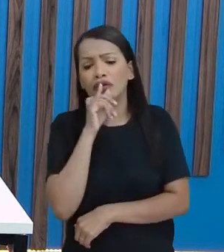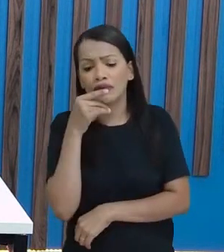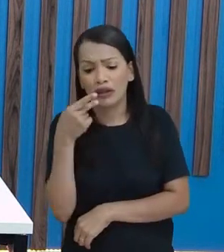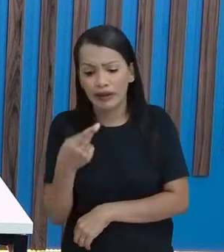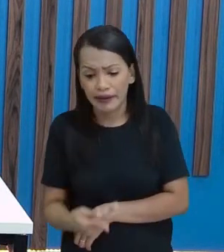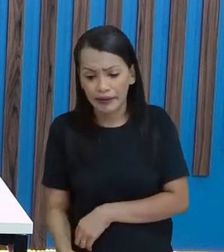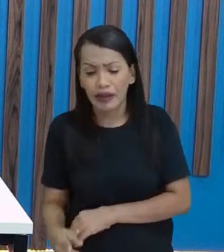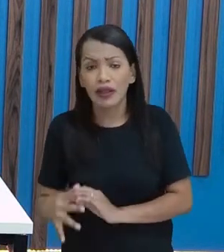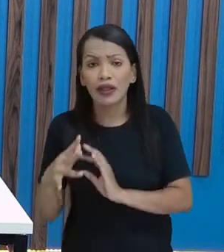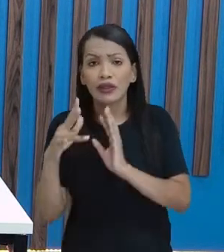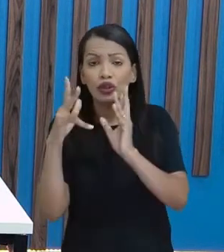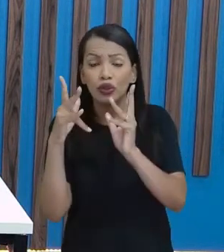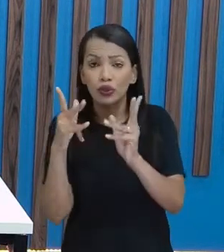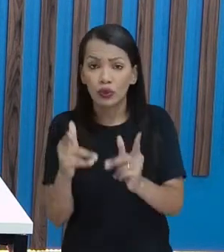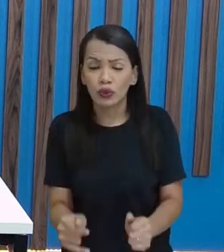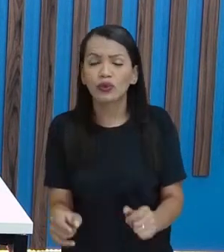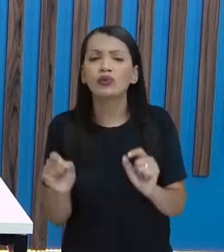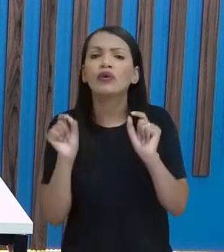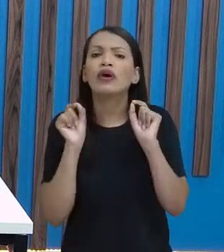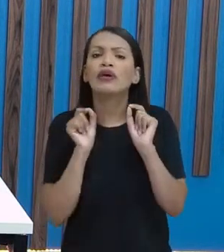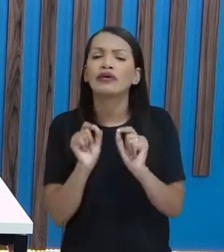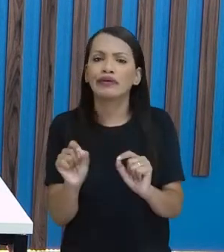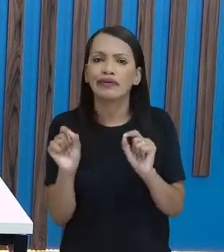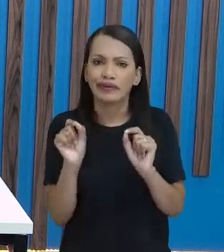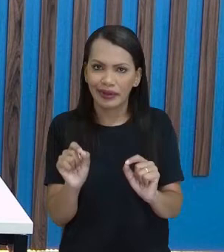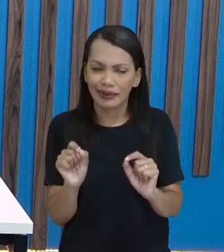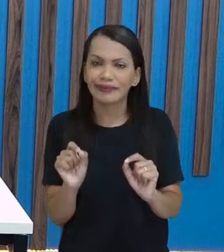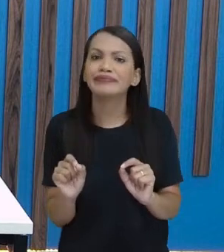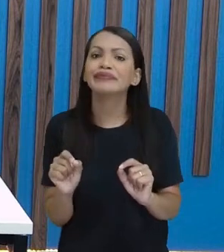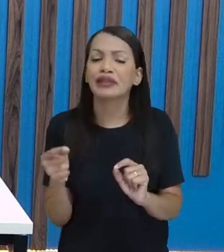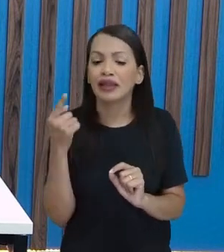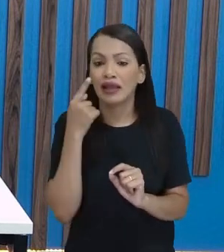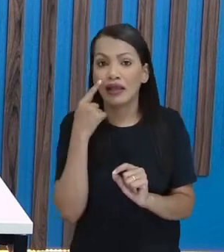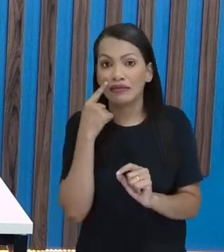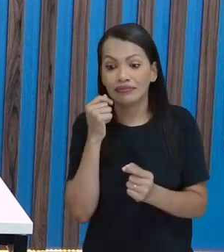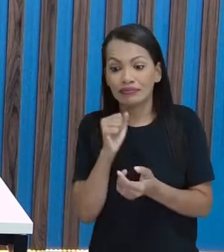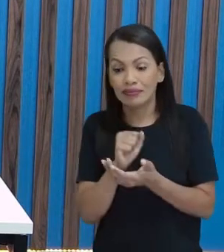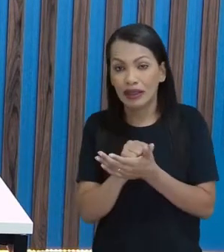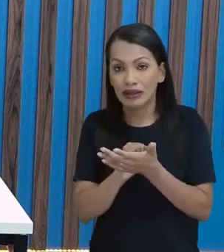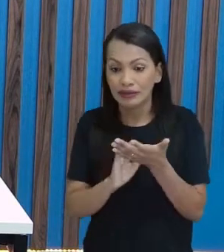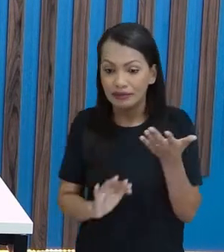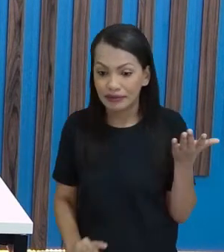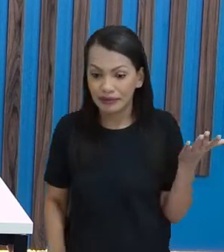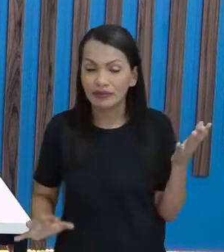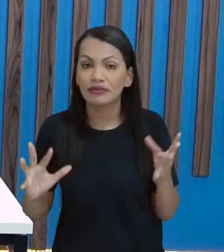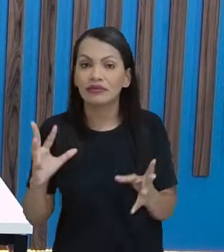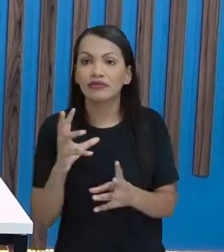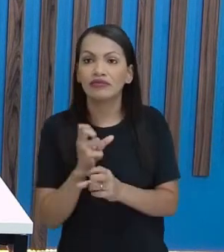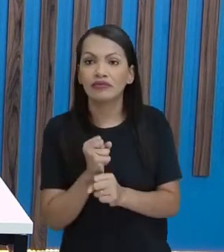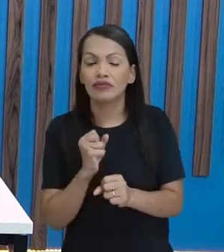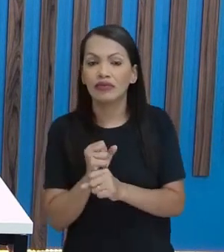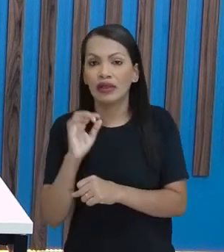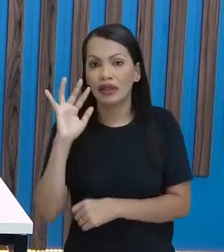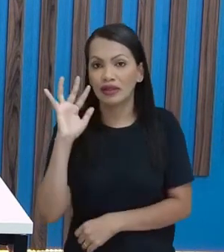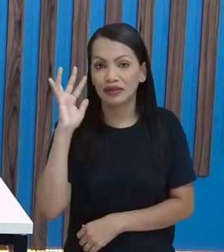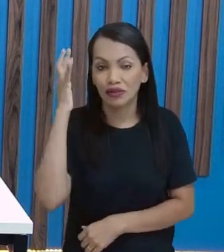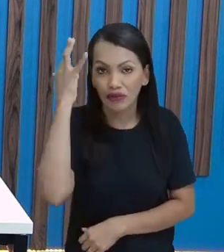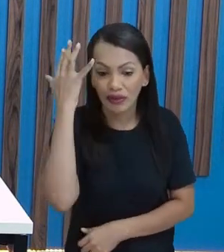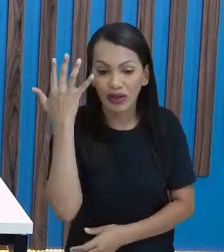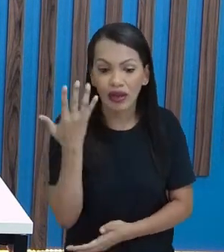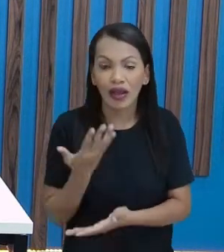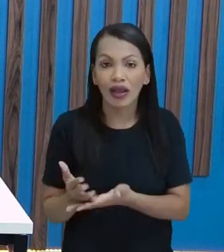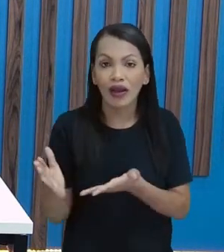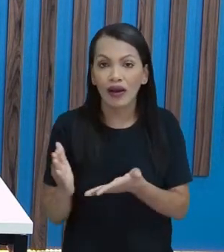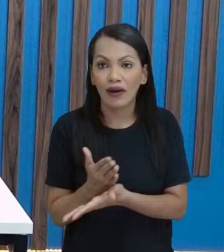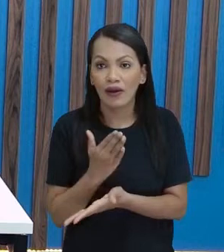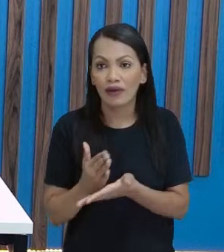é, tudo isso nada mais, nada menos do que probleminhas, tá? Então, a gente resolveu alguns probleminhas. E aí